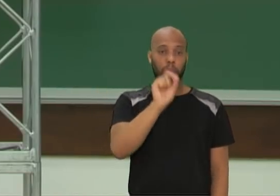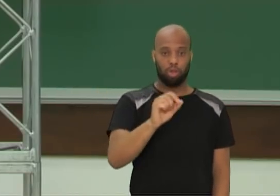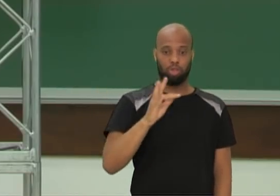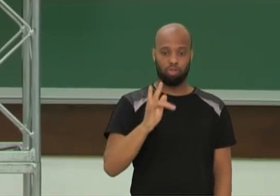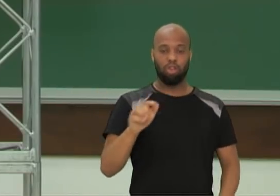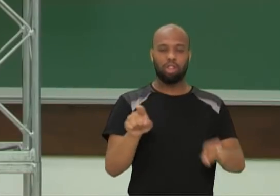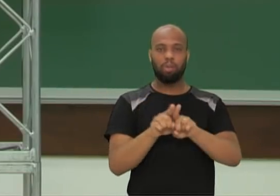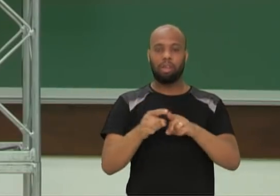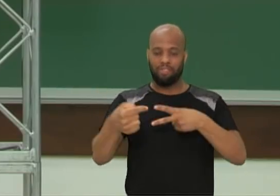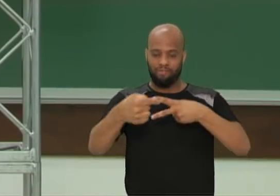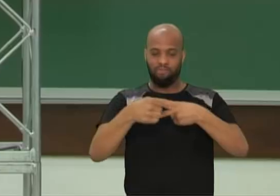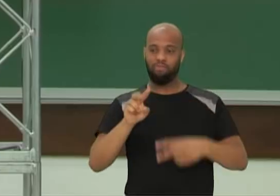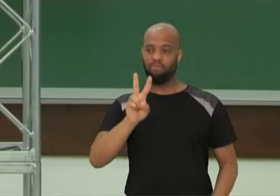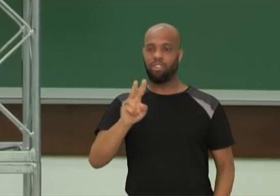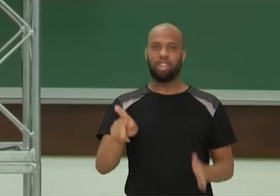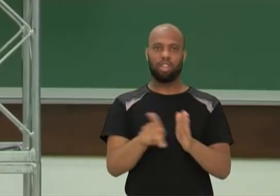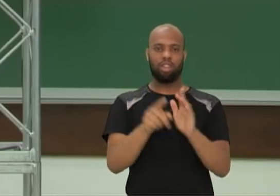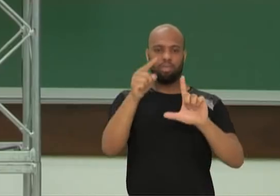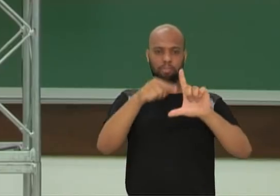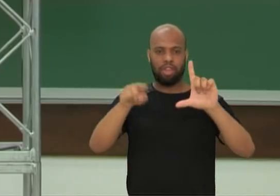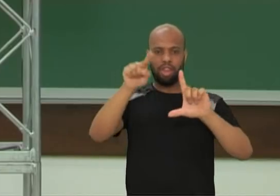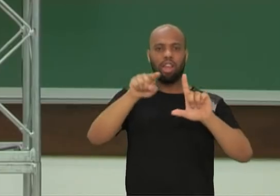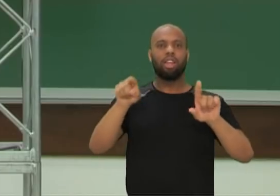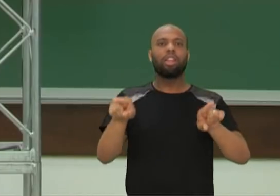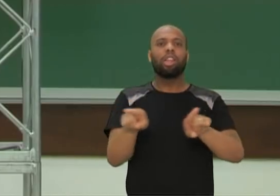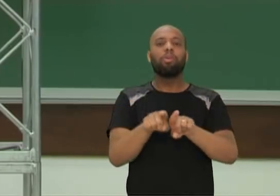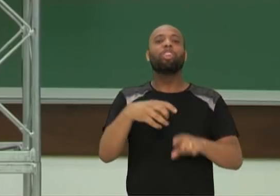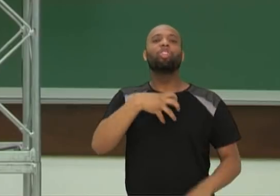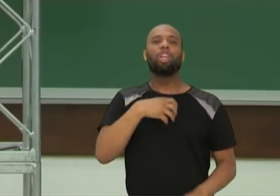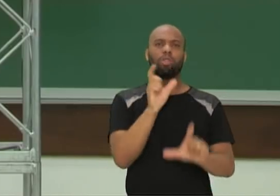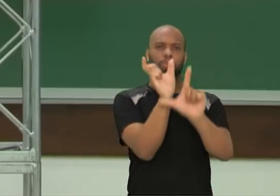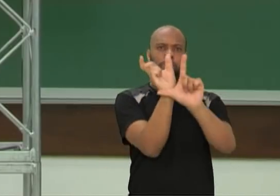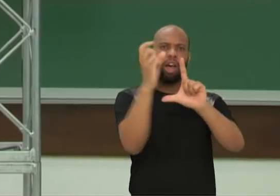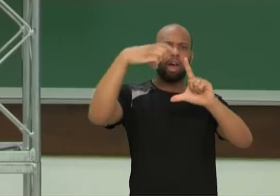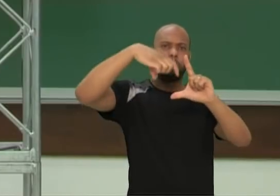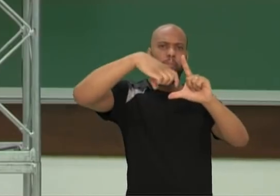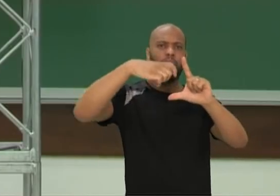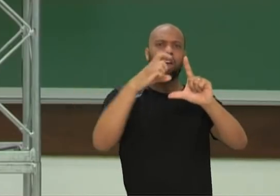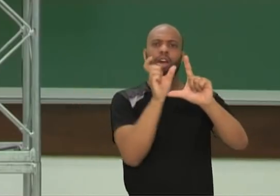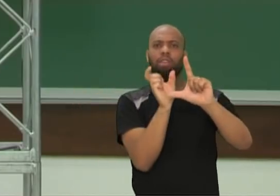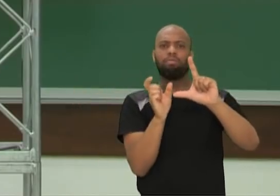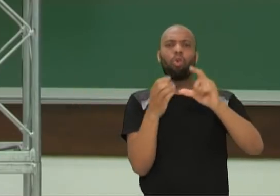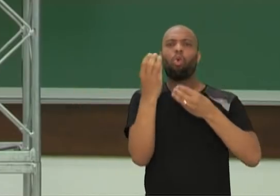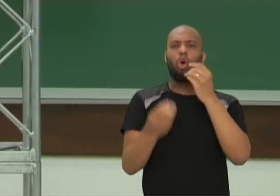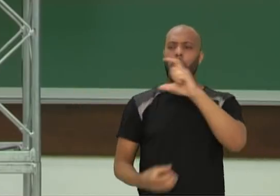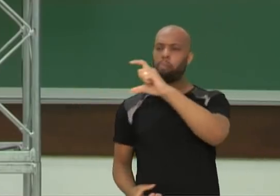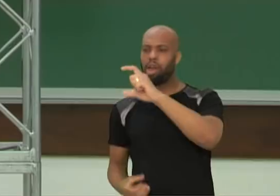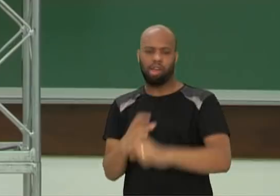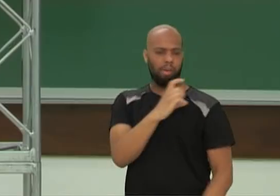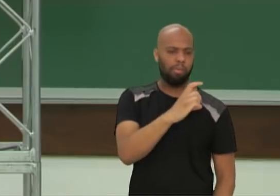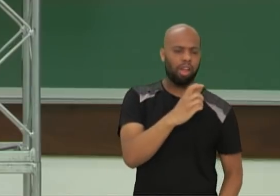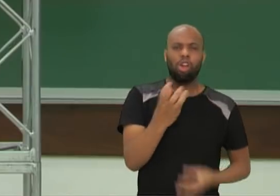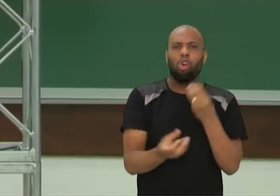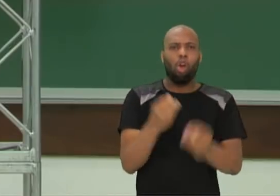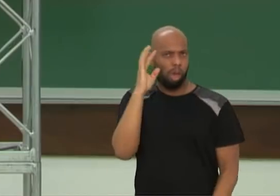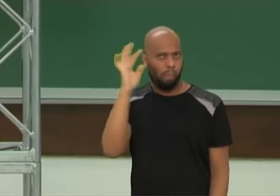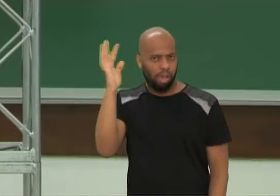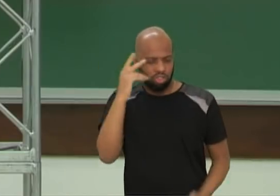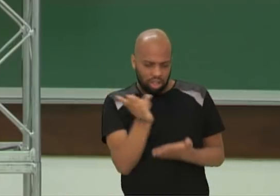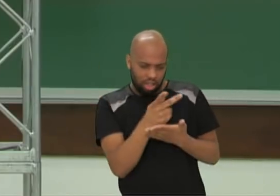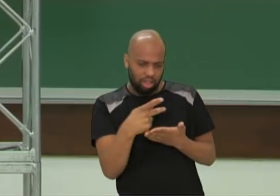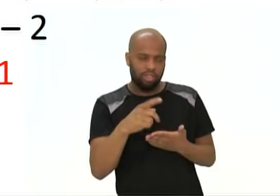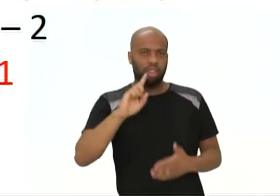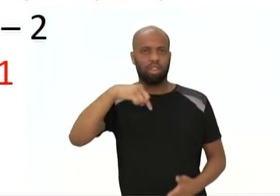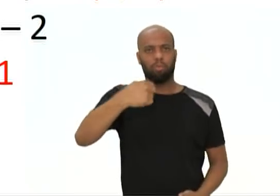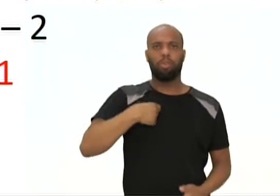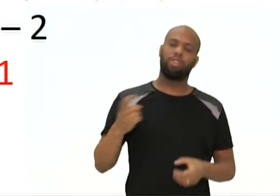foco e vértice dessa parábola e para onde que ela vai estar voltada. Tenta desenhar essa parábola, imaginar o que é a figura dessa parábola,